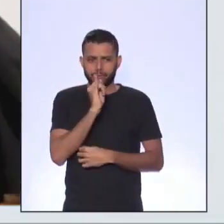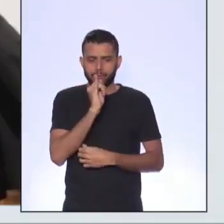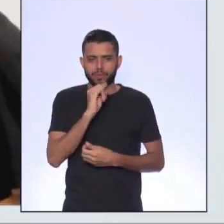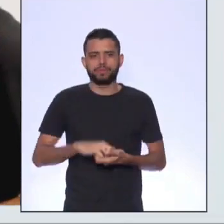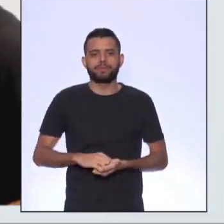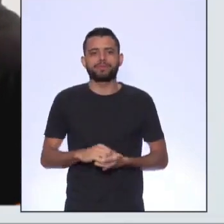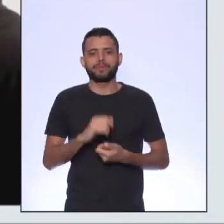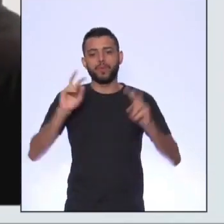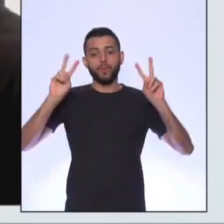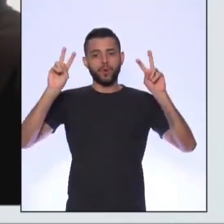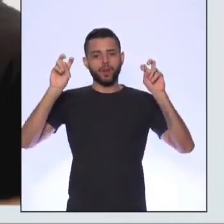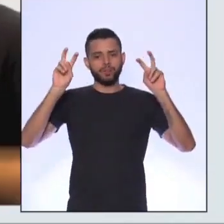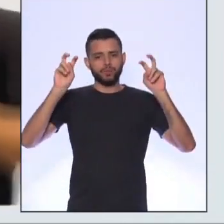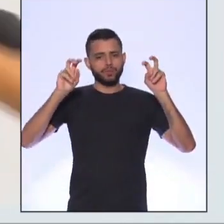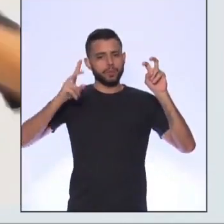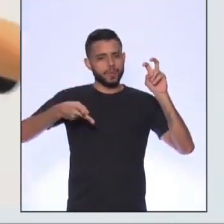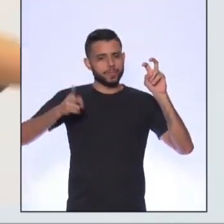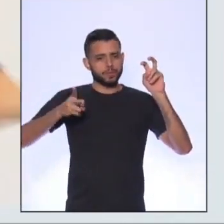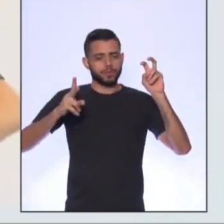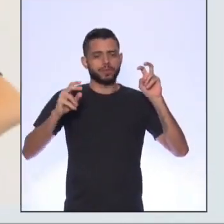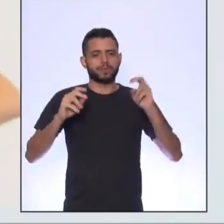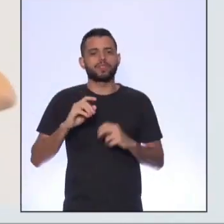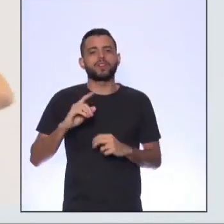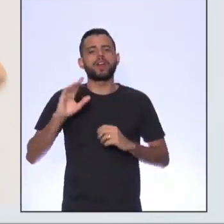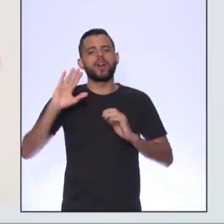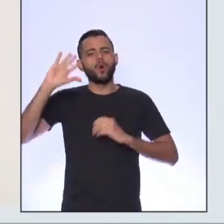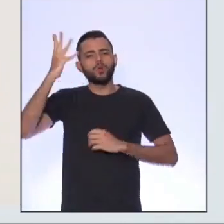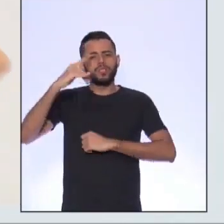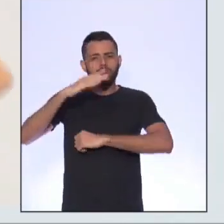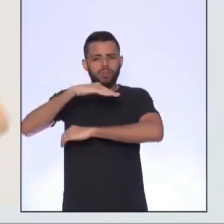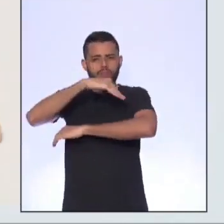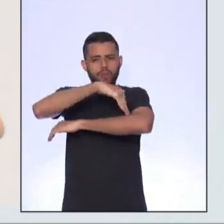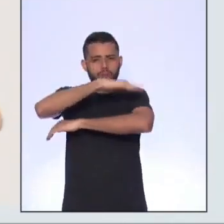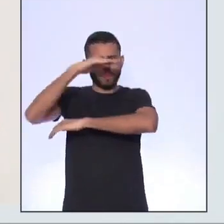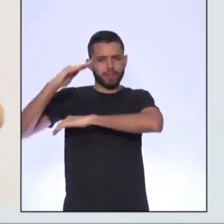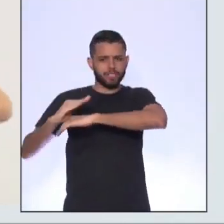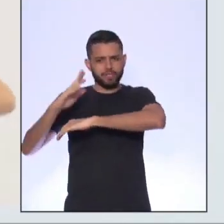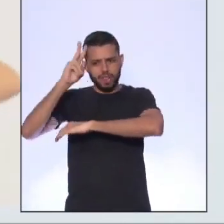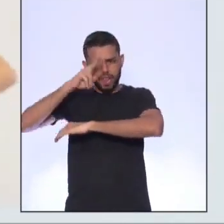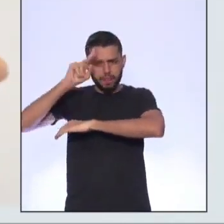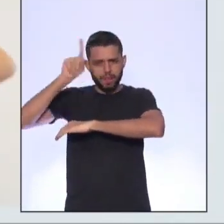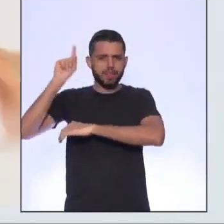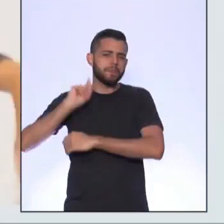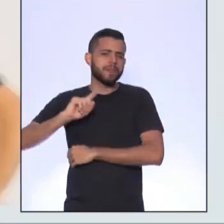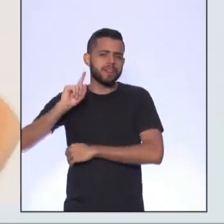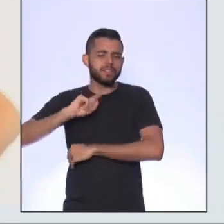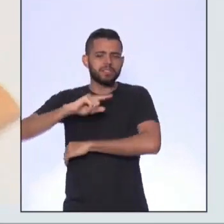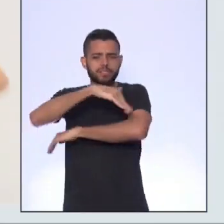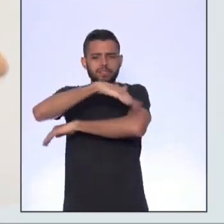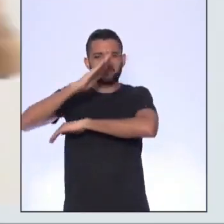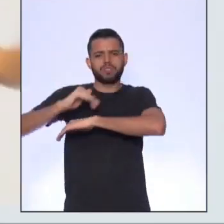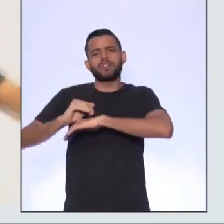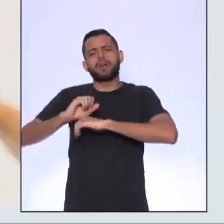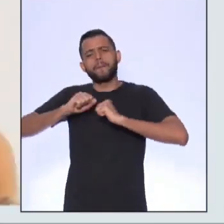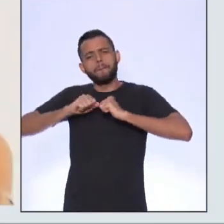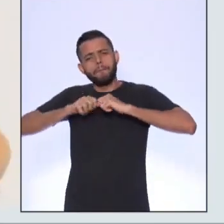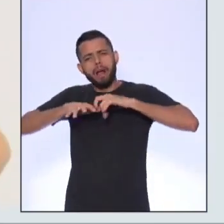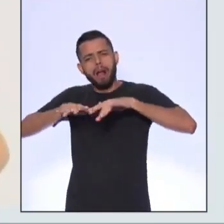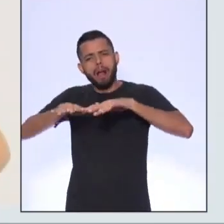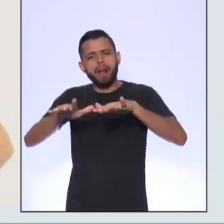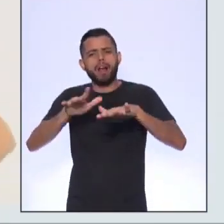ó. A tragédia de Brumadinho, né? A represa de Brumadinho, que estourou lá, né? Aquela